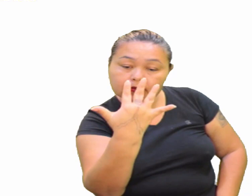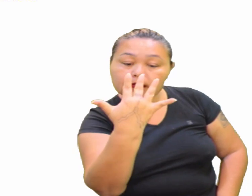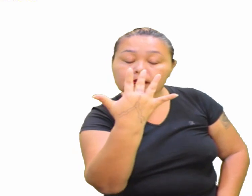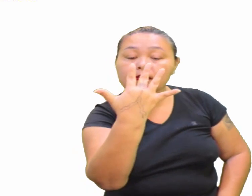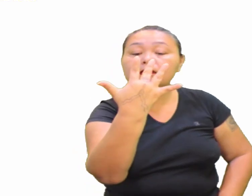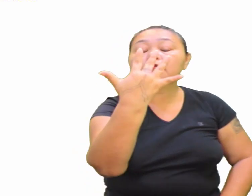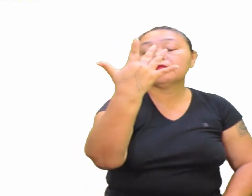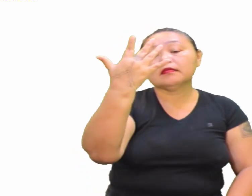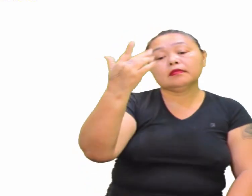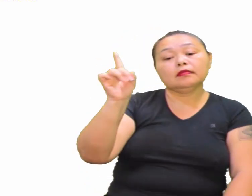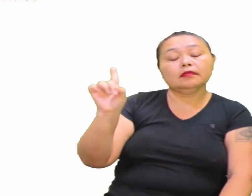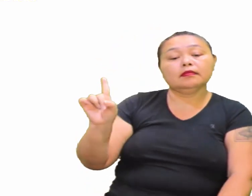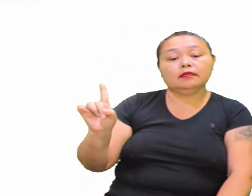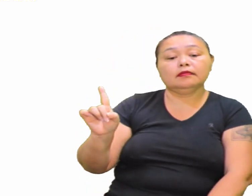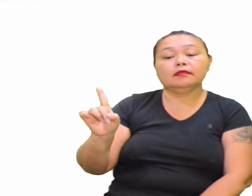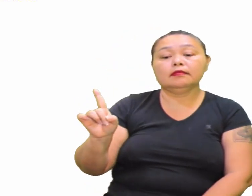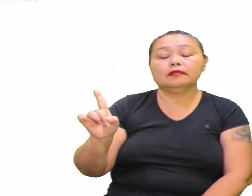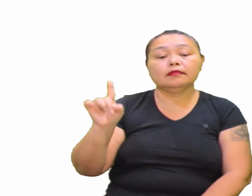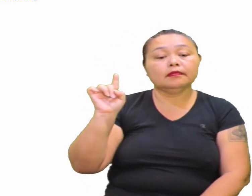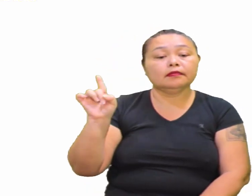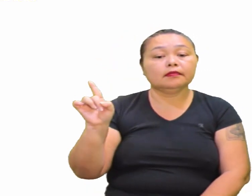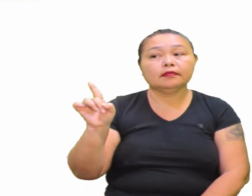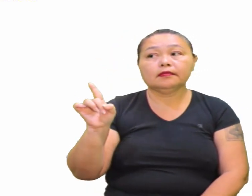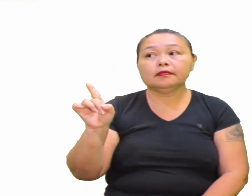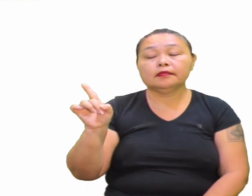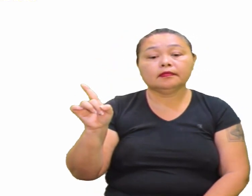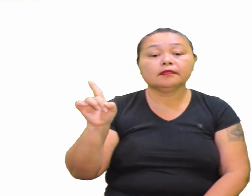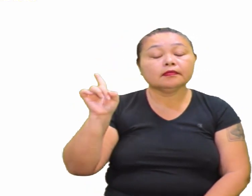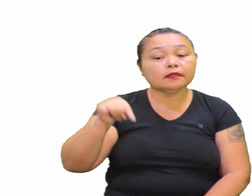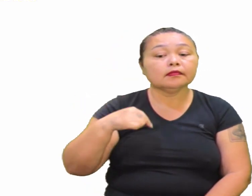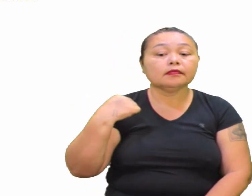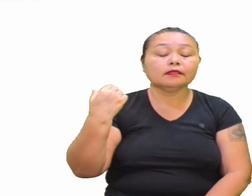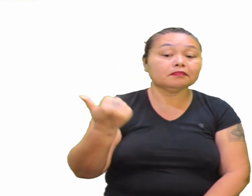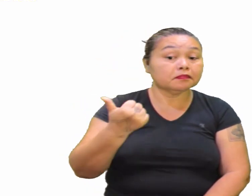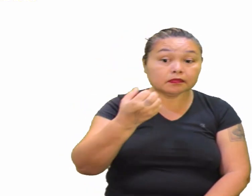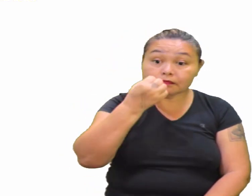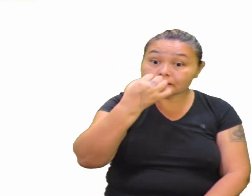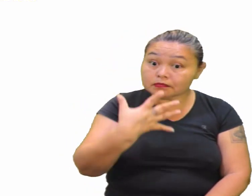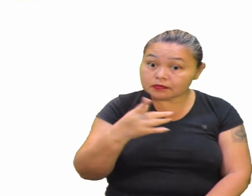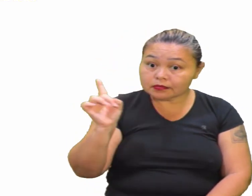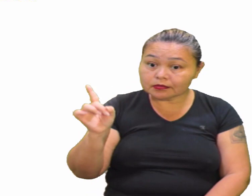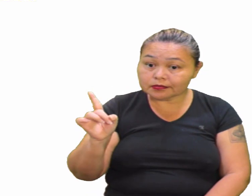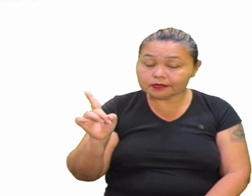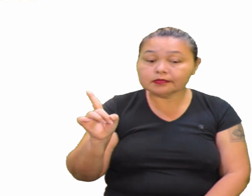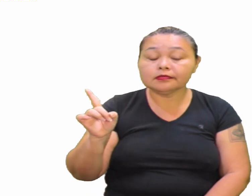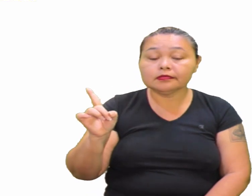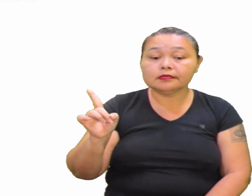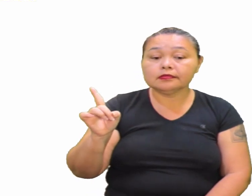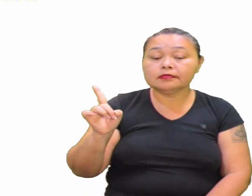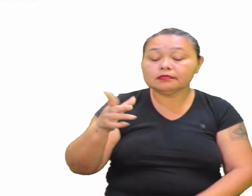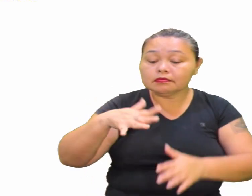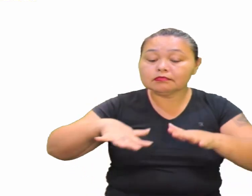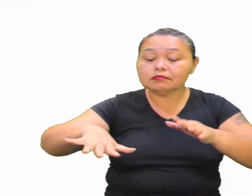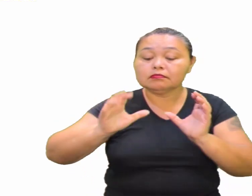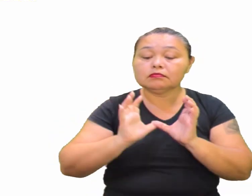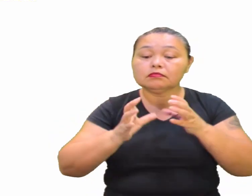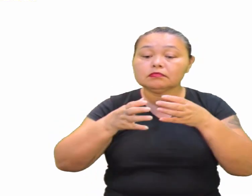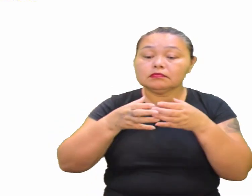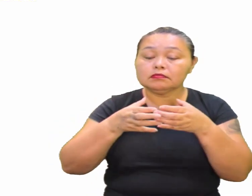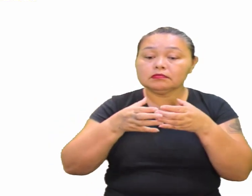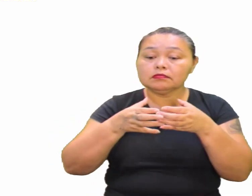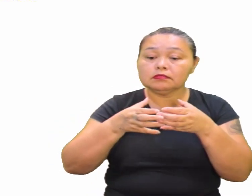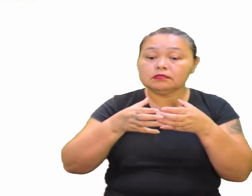a gente tem essa... Esse ponto aí, né, que é super positivo para aquela espécie, para que